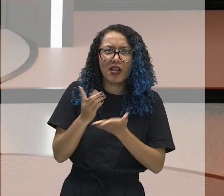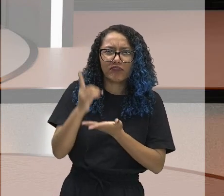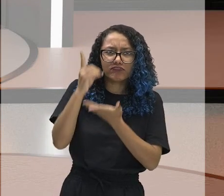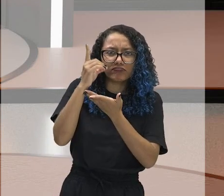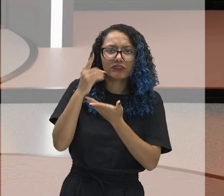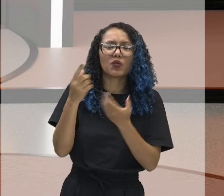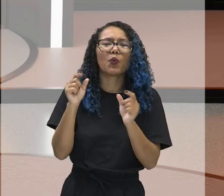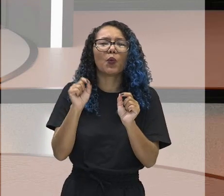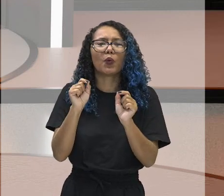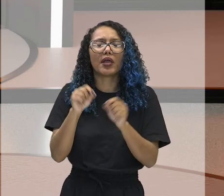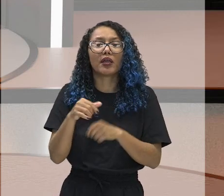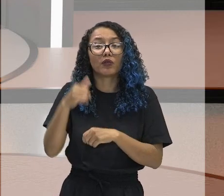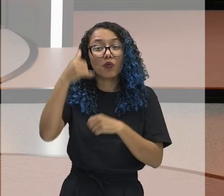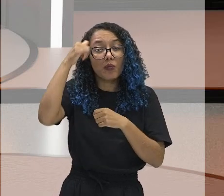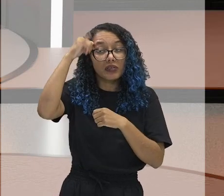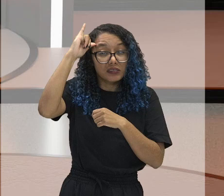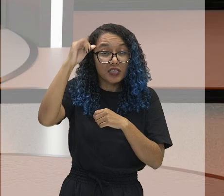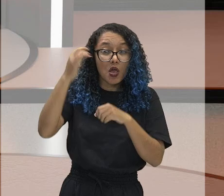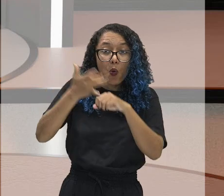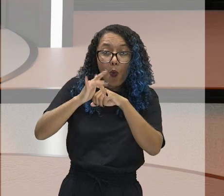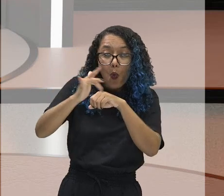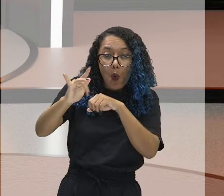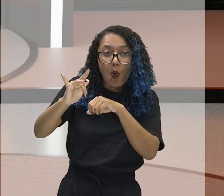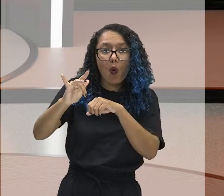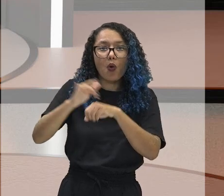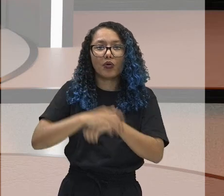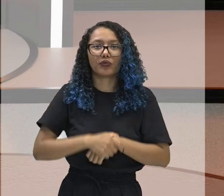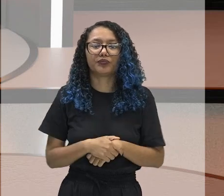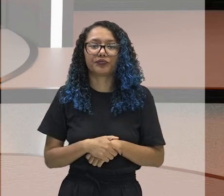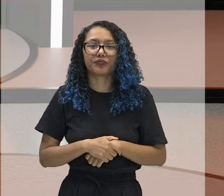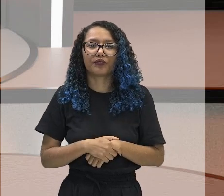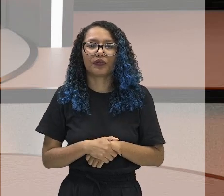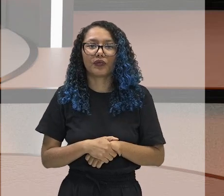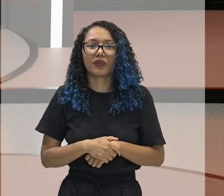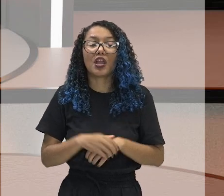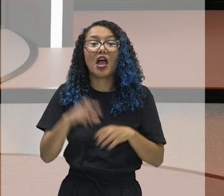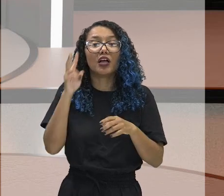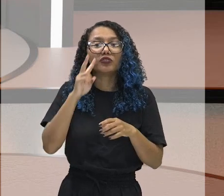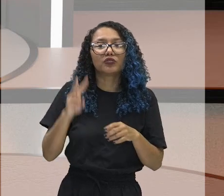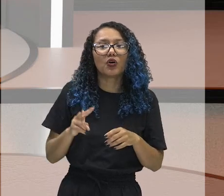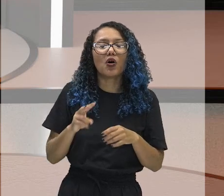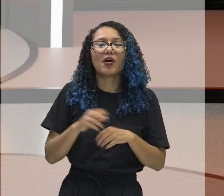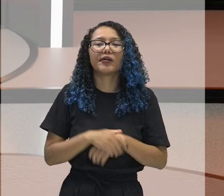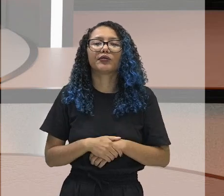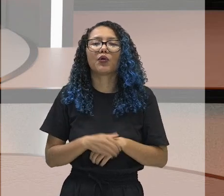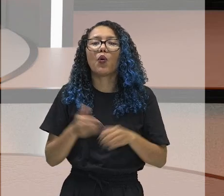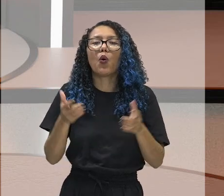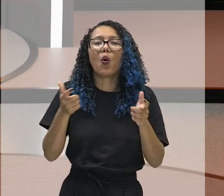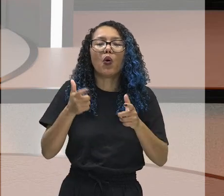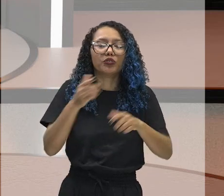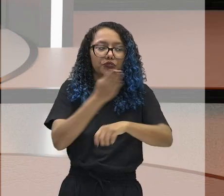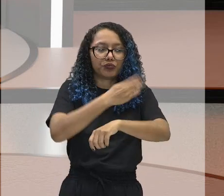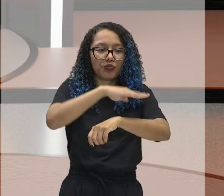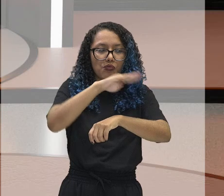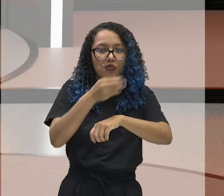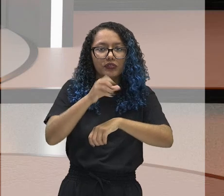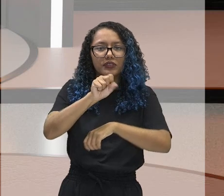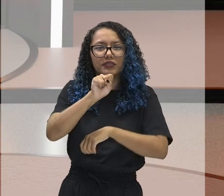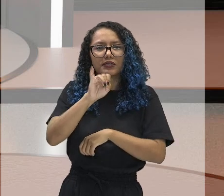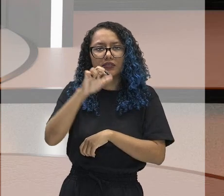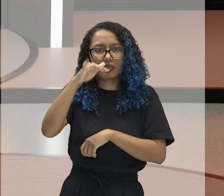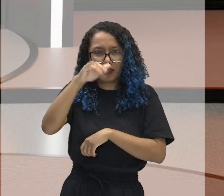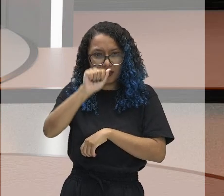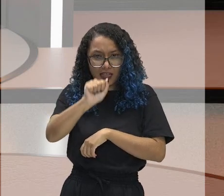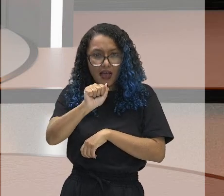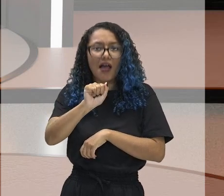ali por Deus, no episódio ali no Monte Sinai, onde o próprio Moisés foi até o